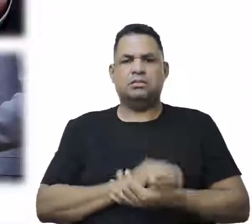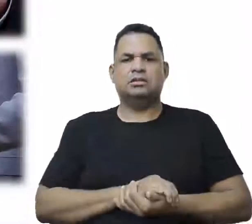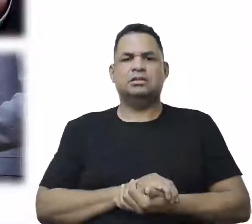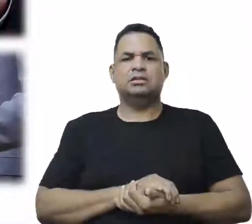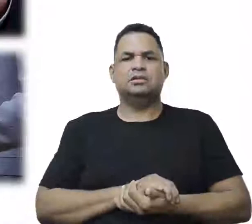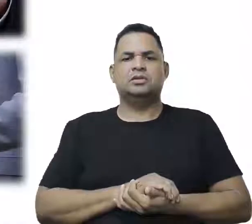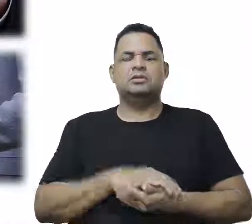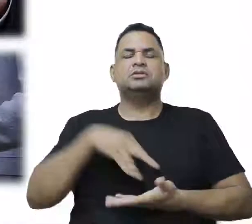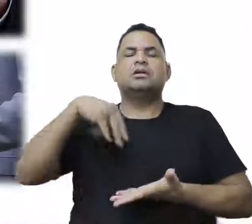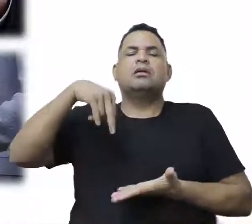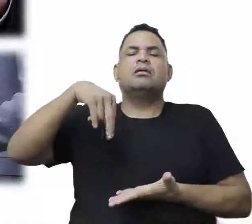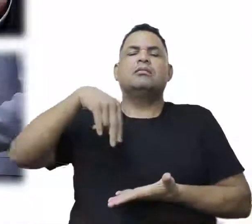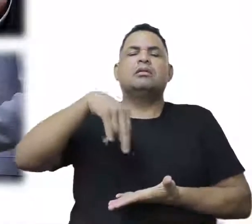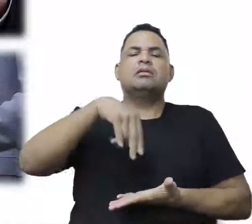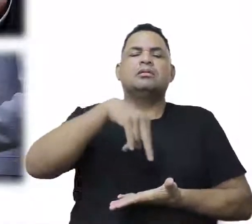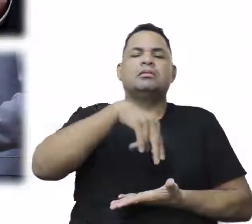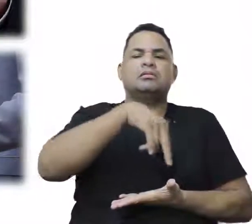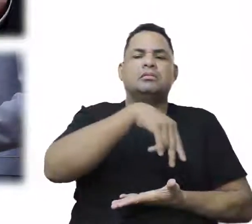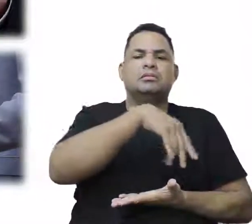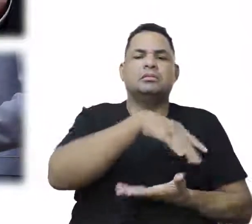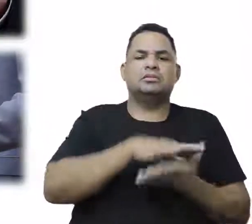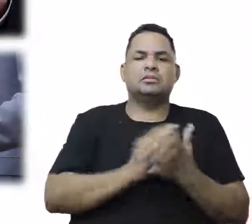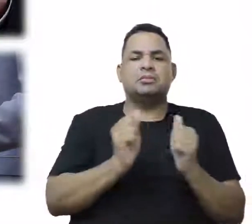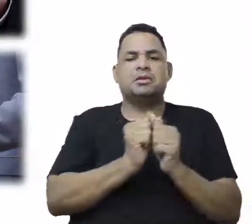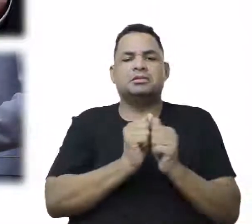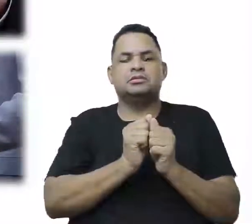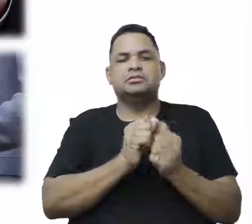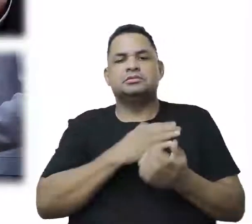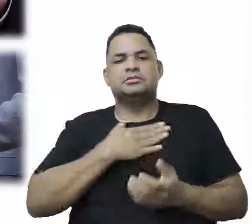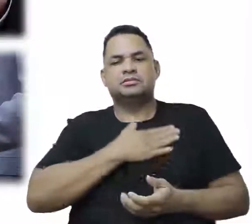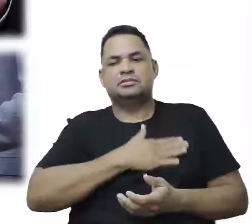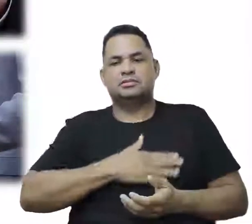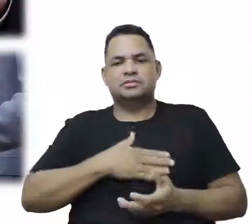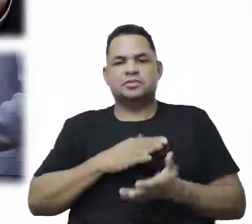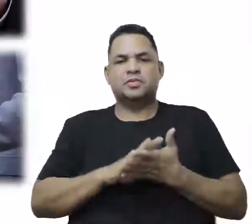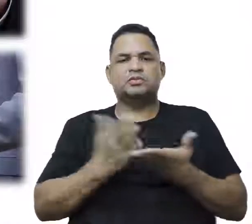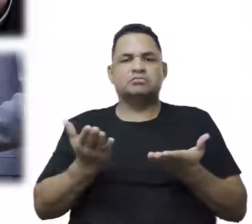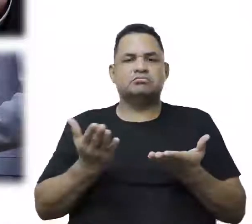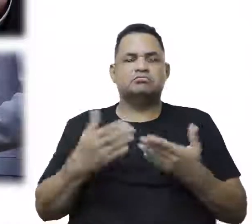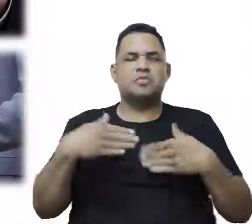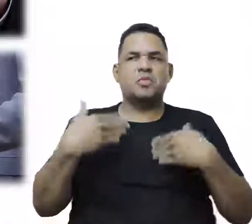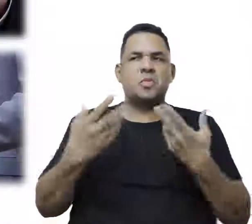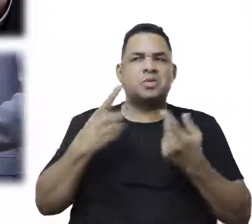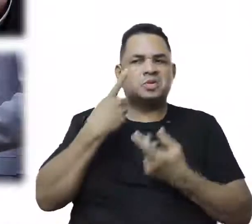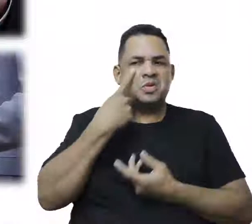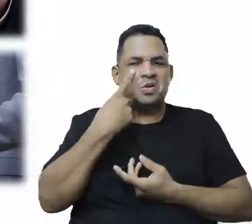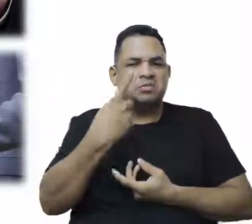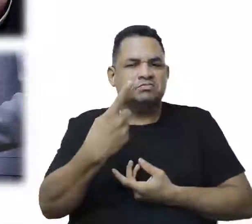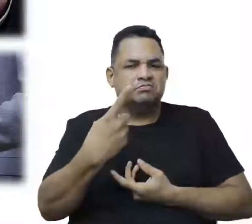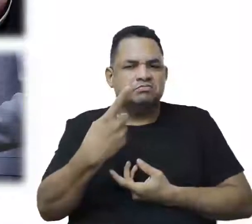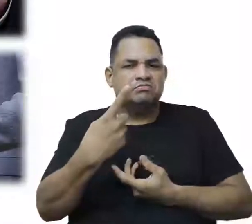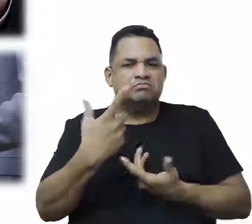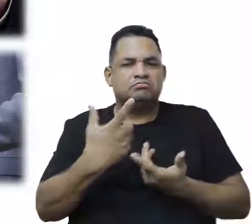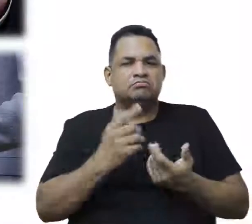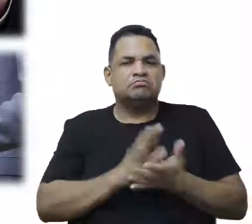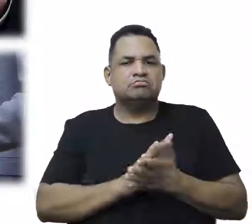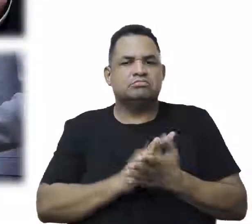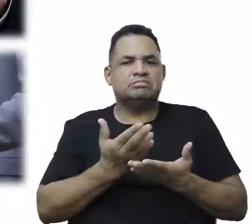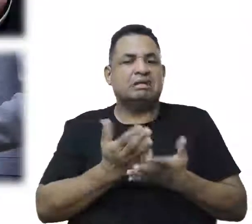caminhando, quando ele está perto de alguém que ele gosta, quando ele não está perto, quando quer um olhar, quando a gente está achando um